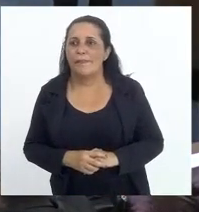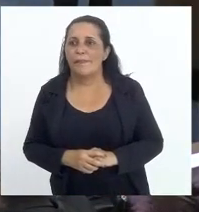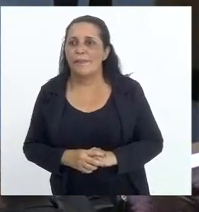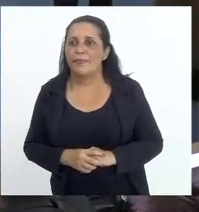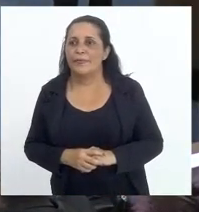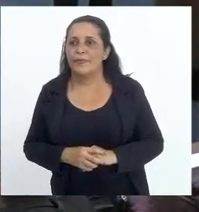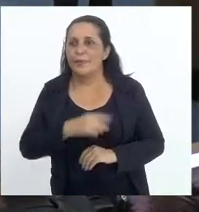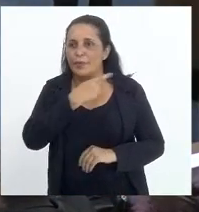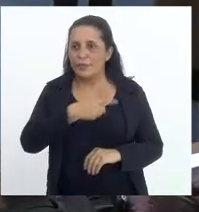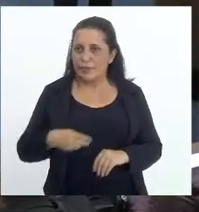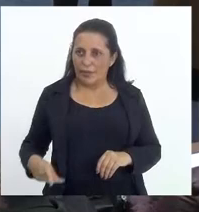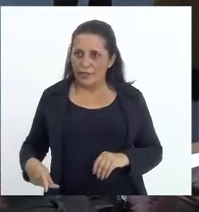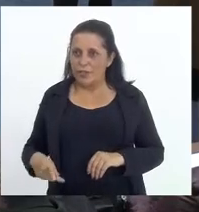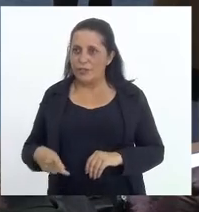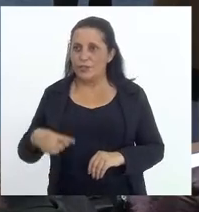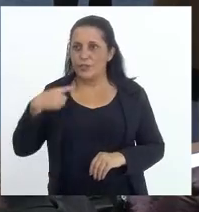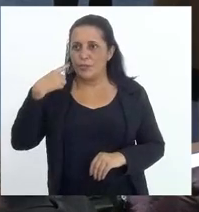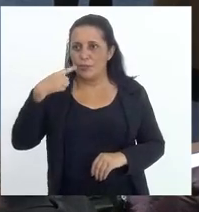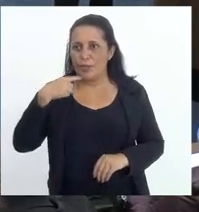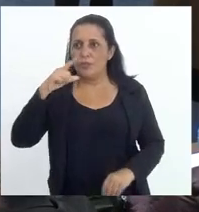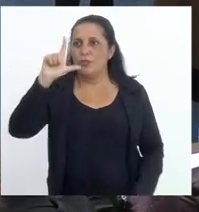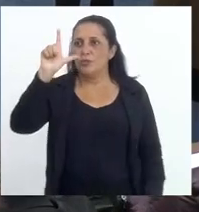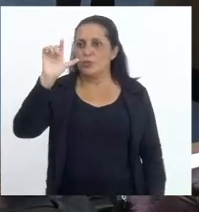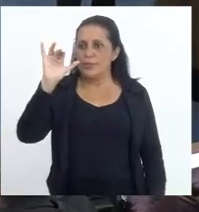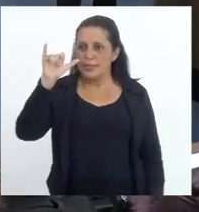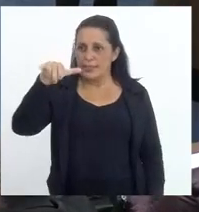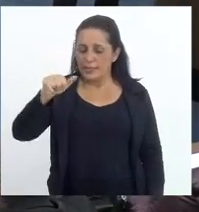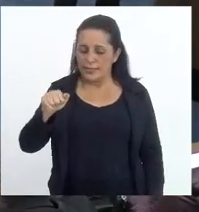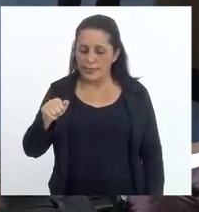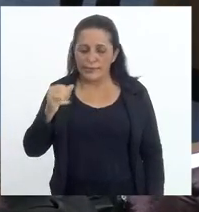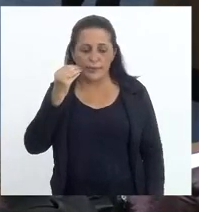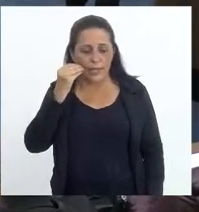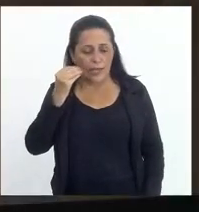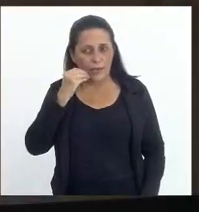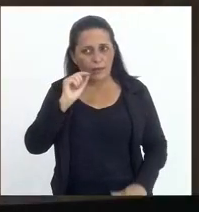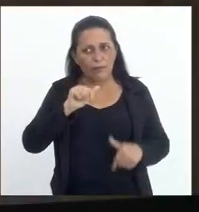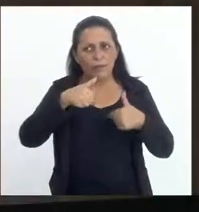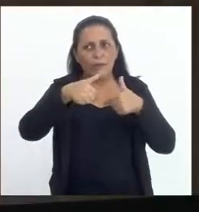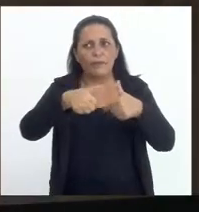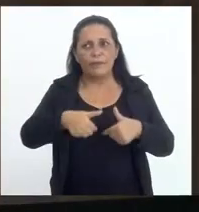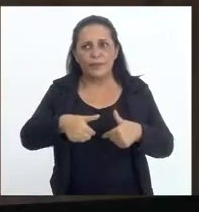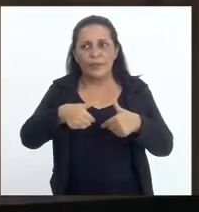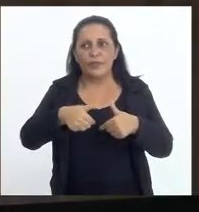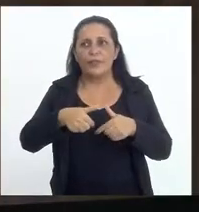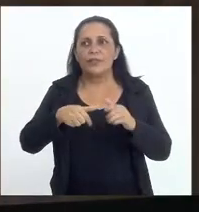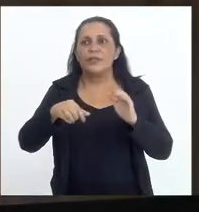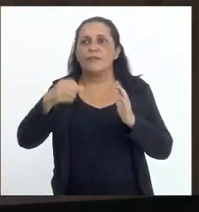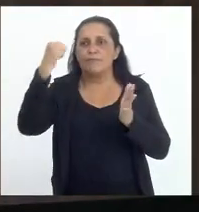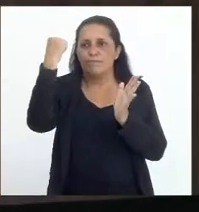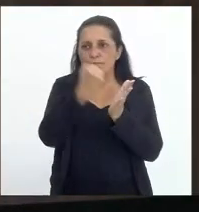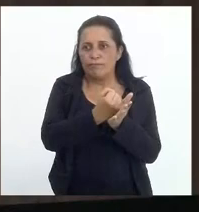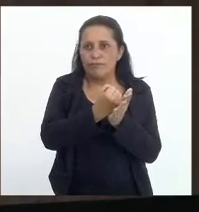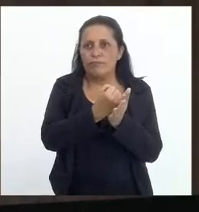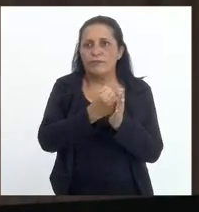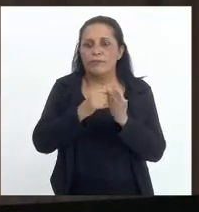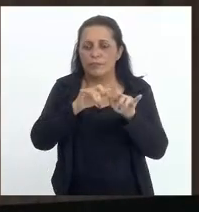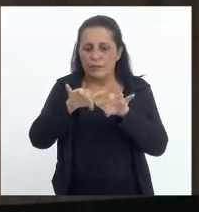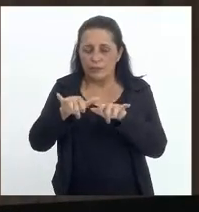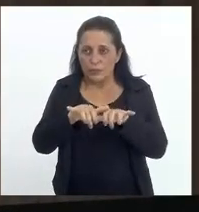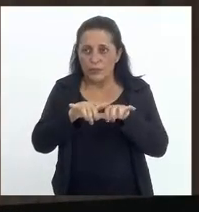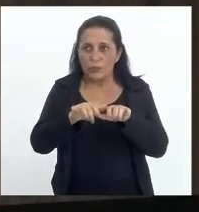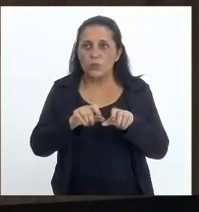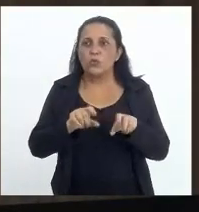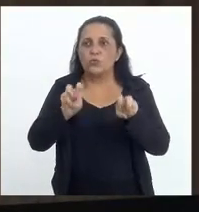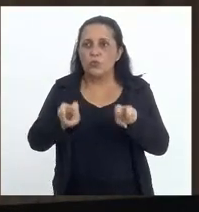Senhor presidente, o deputado Luiz Paulo e Lucinha tentam privilegiar a certificação e o registro digital dos veículos.